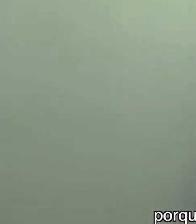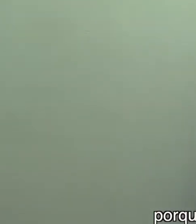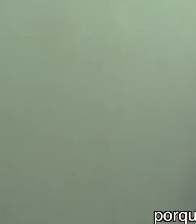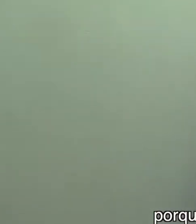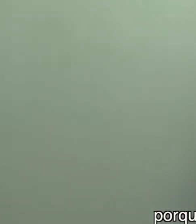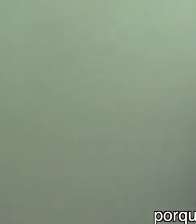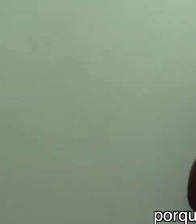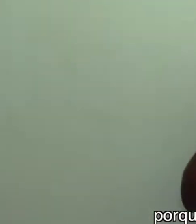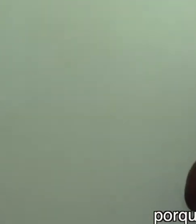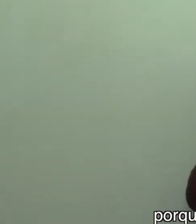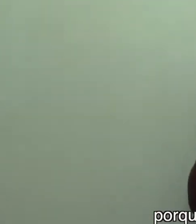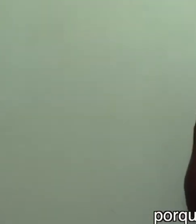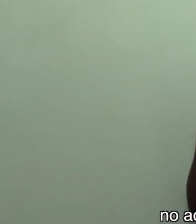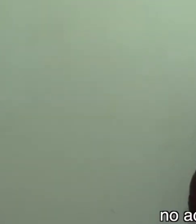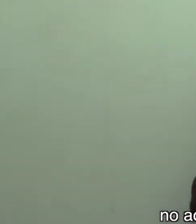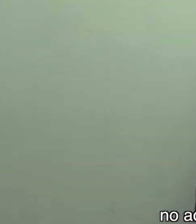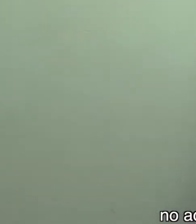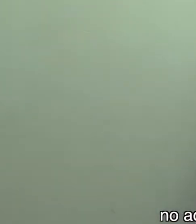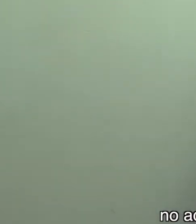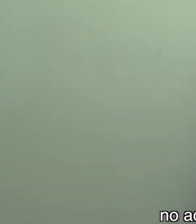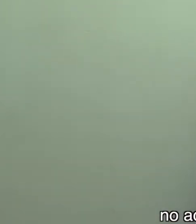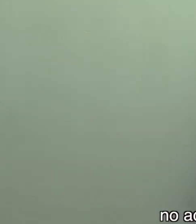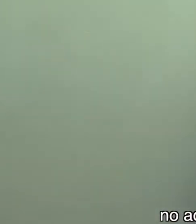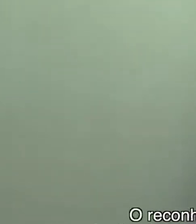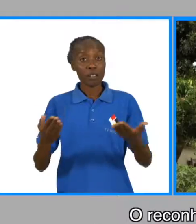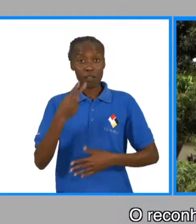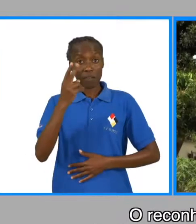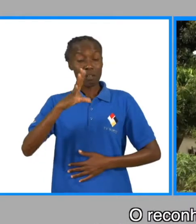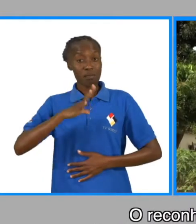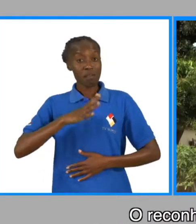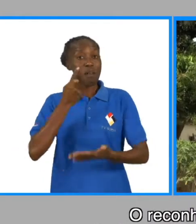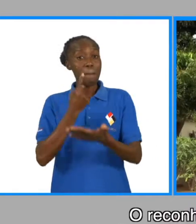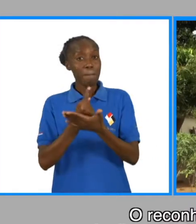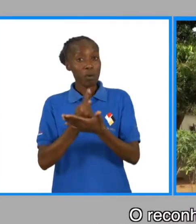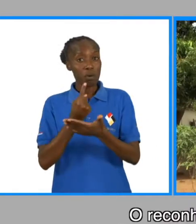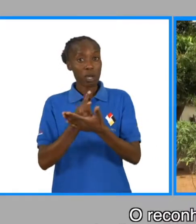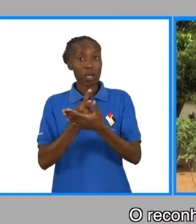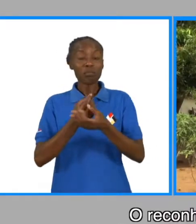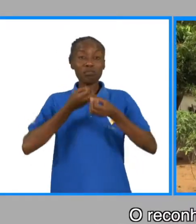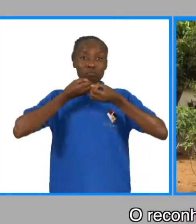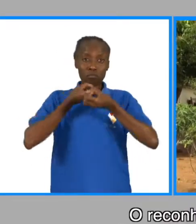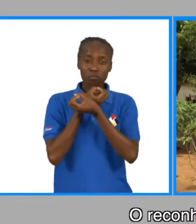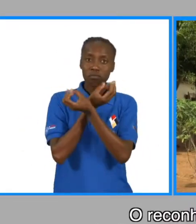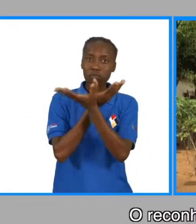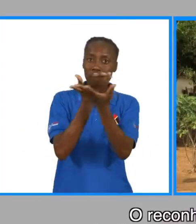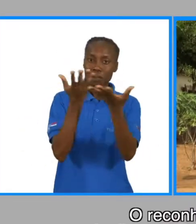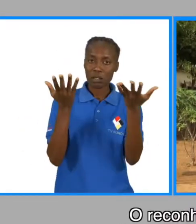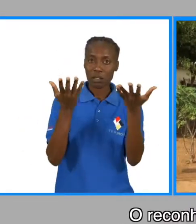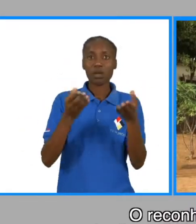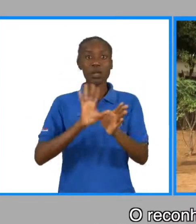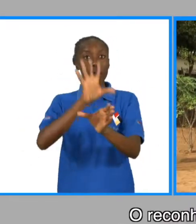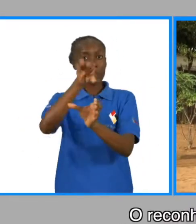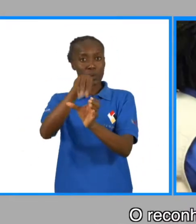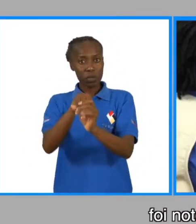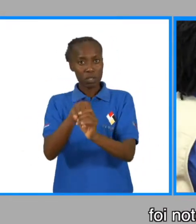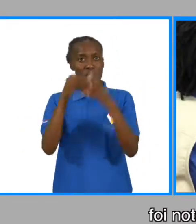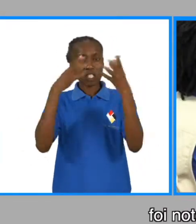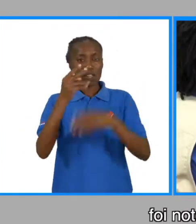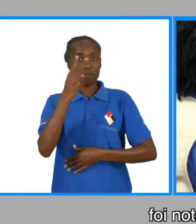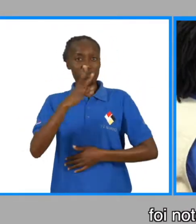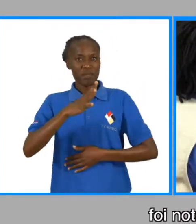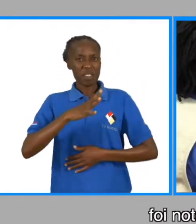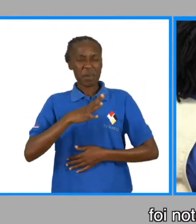muito as pessoas com deficiência a terem acesso à informação. O reconhecimento e importância da disponibilização de informação inclusiva